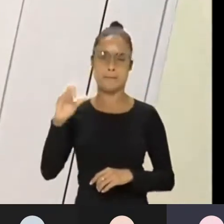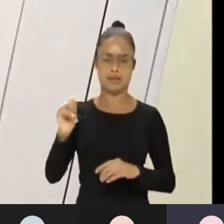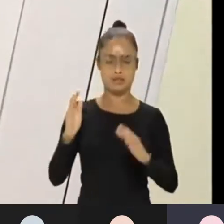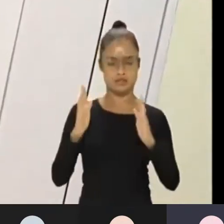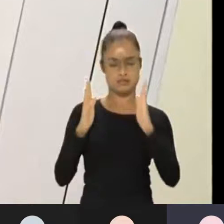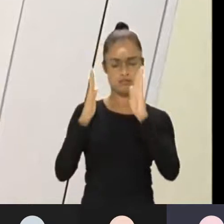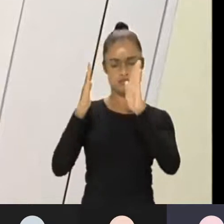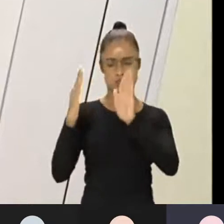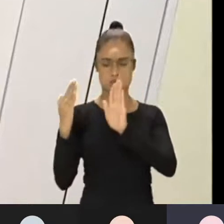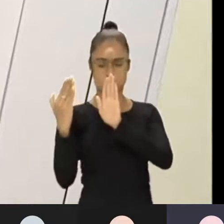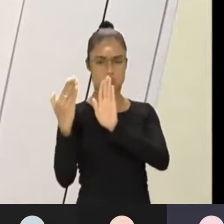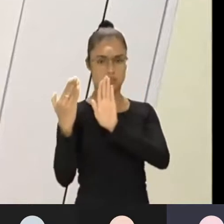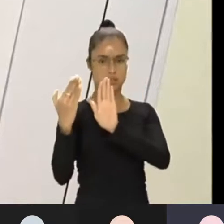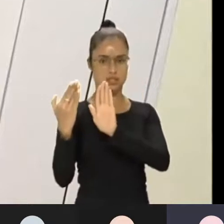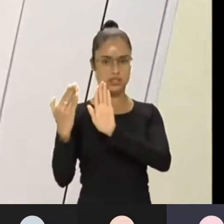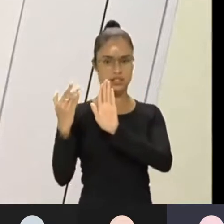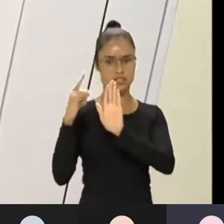que cada